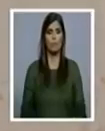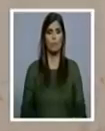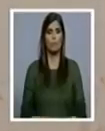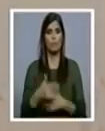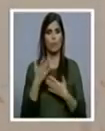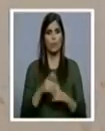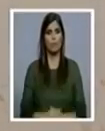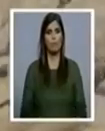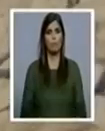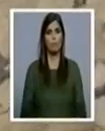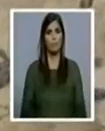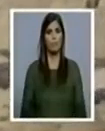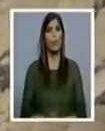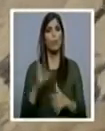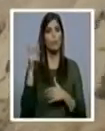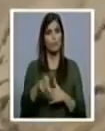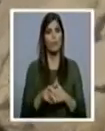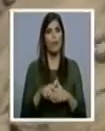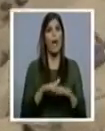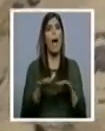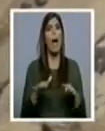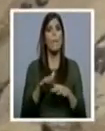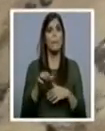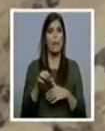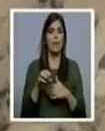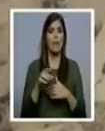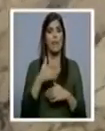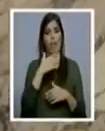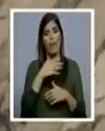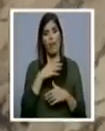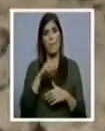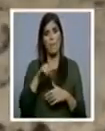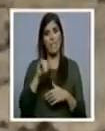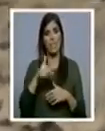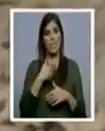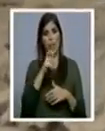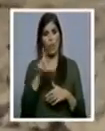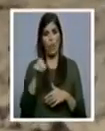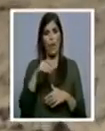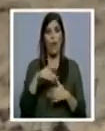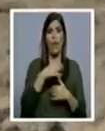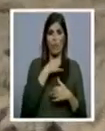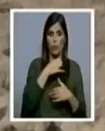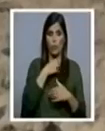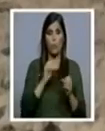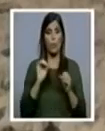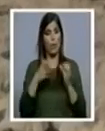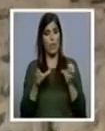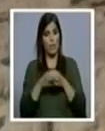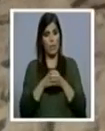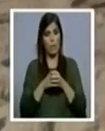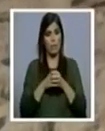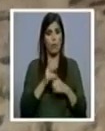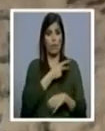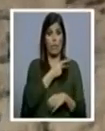Bom dia. Quando chegam à praia de Mindelo, em Vila do Conde, a prioridade da equipa de cientistas do CIBIO,